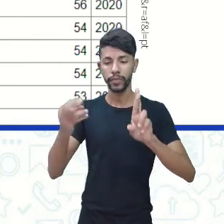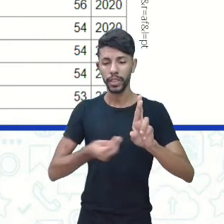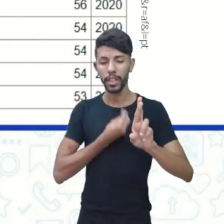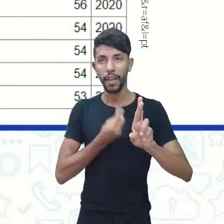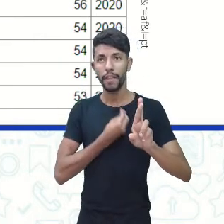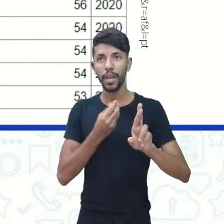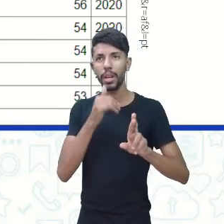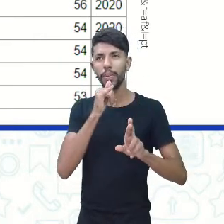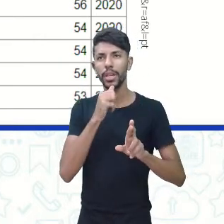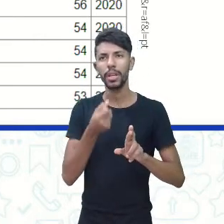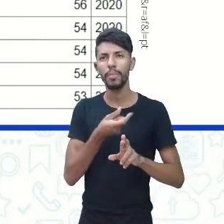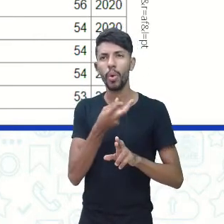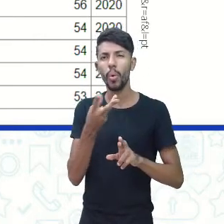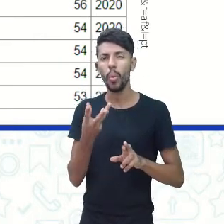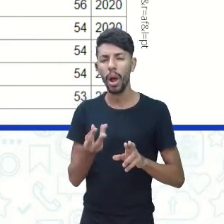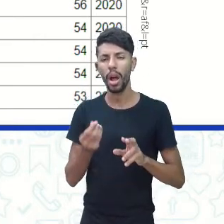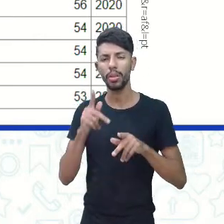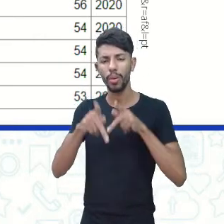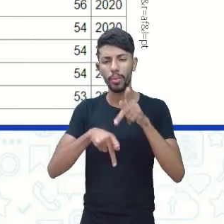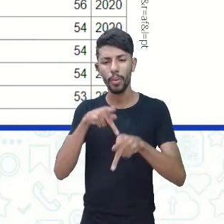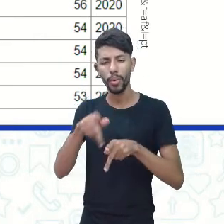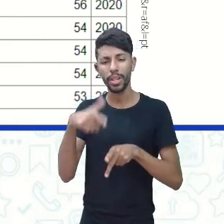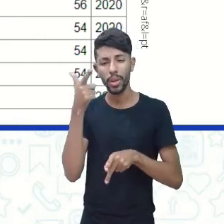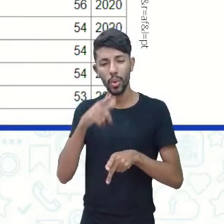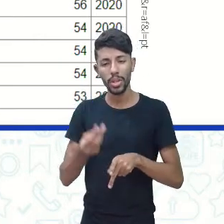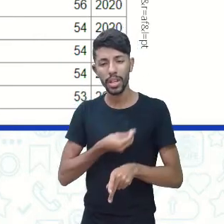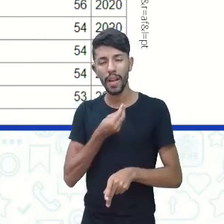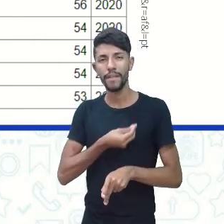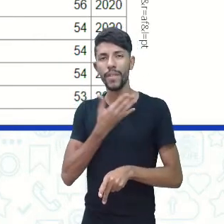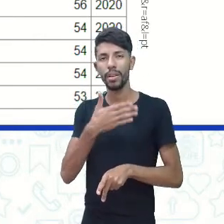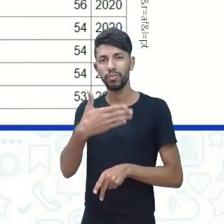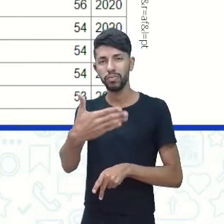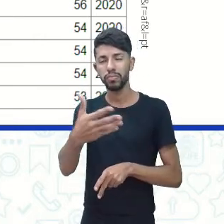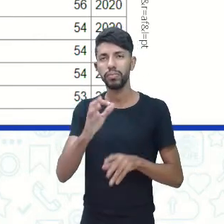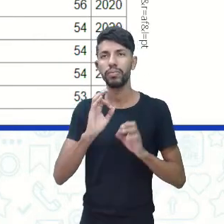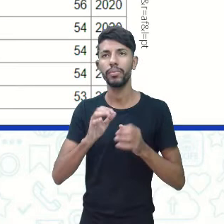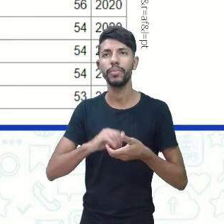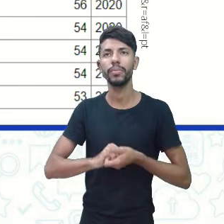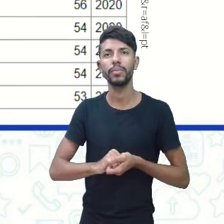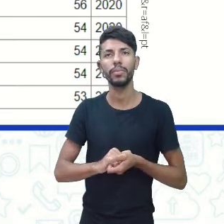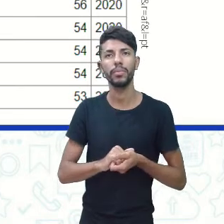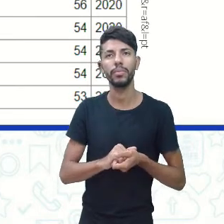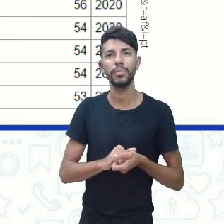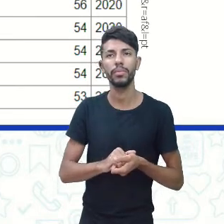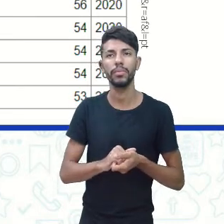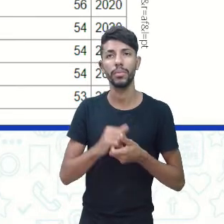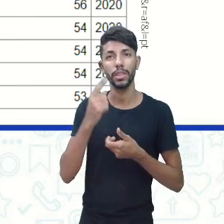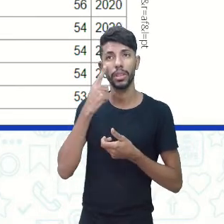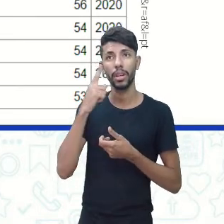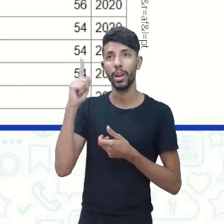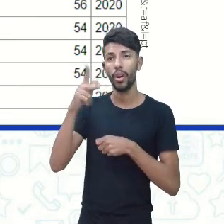aquela população ela vai sobreviver. Repare aí muito bem, ó, que os